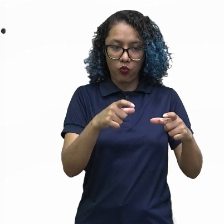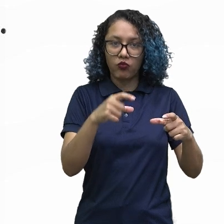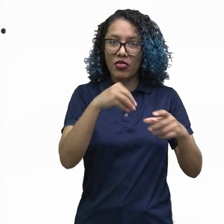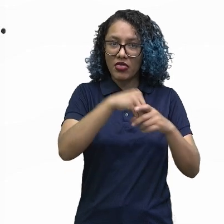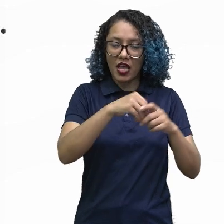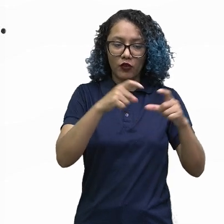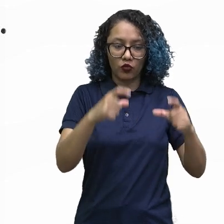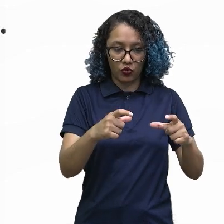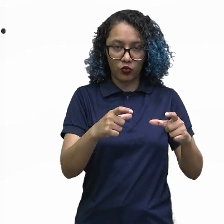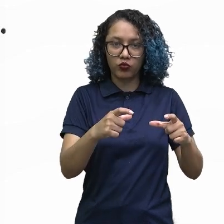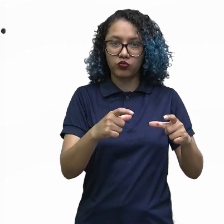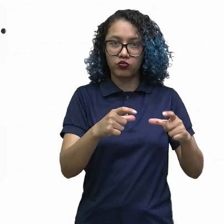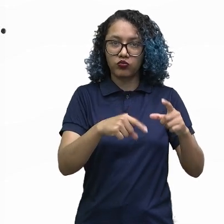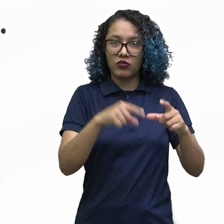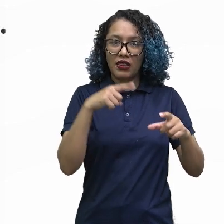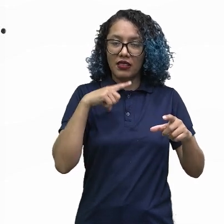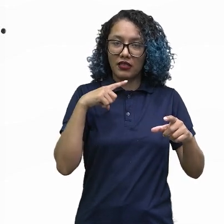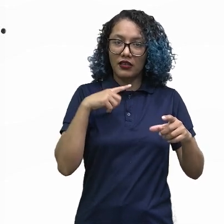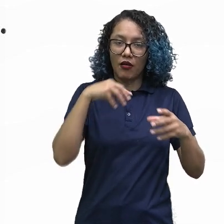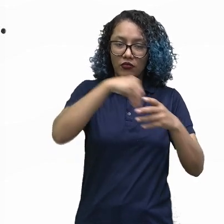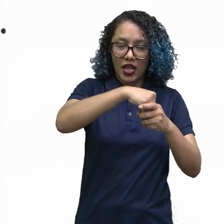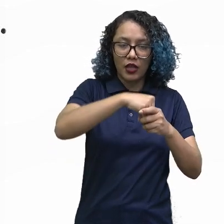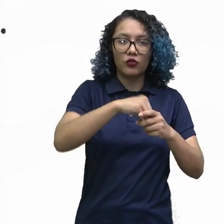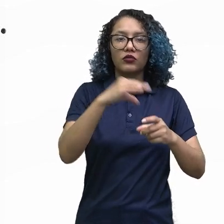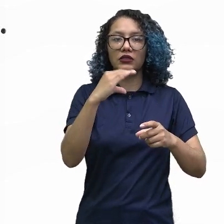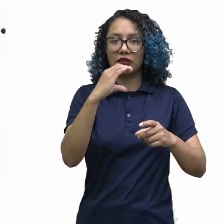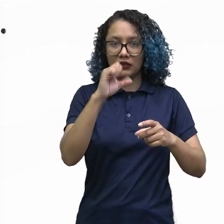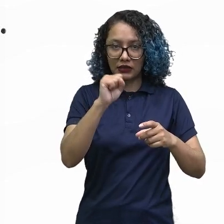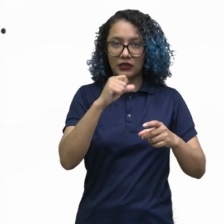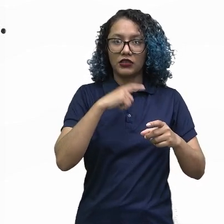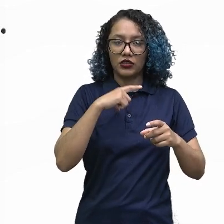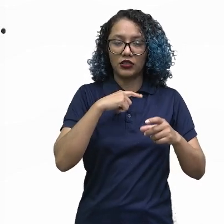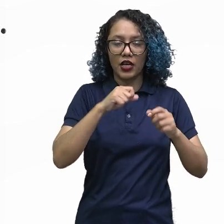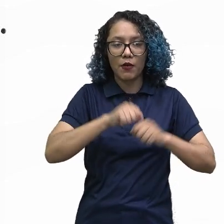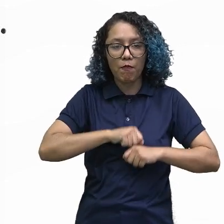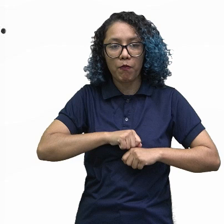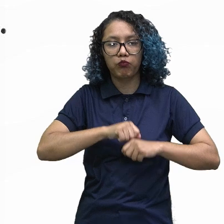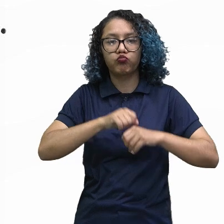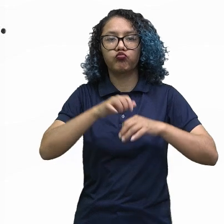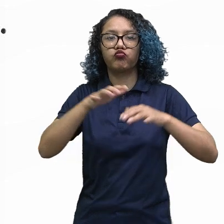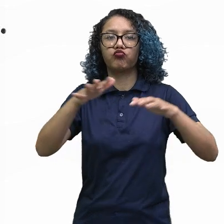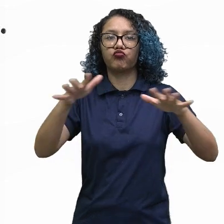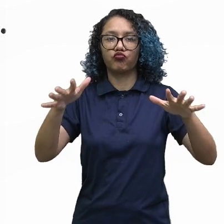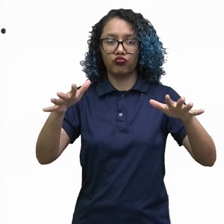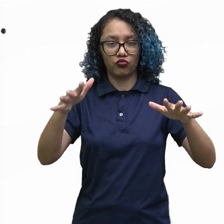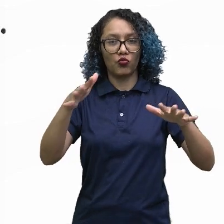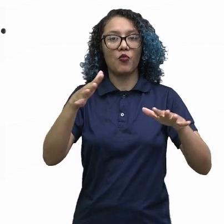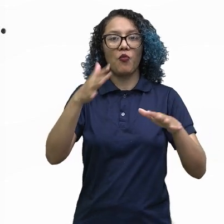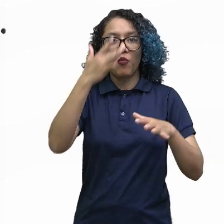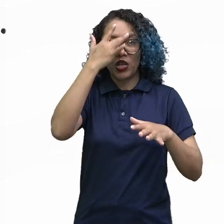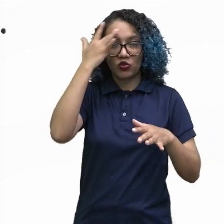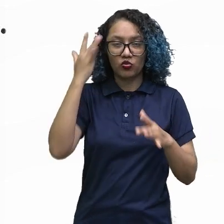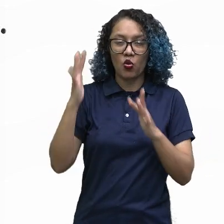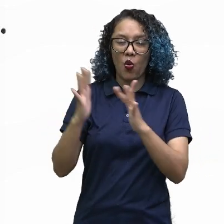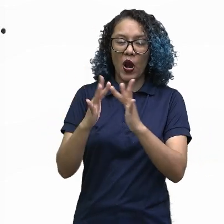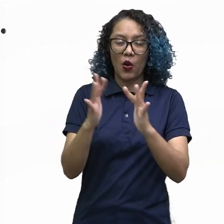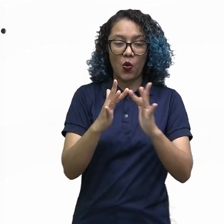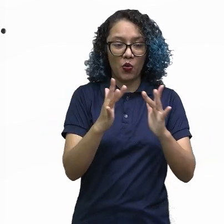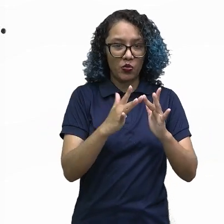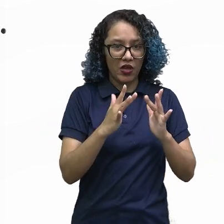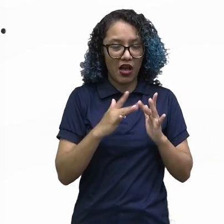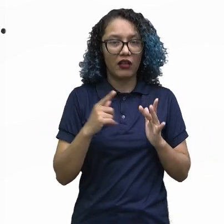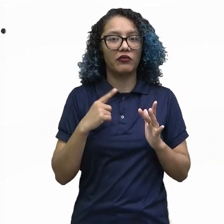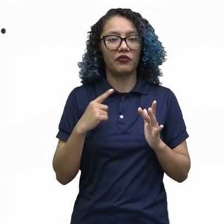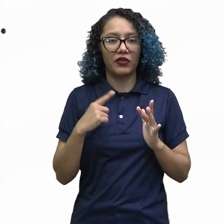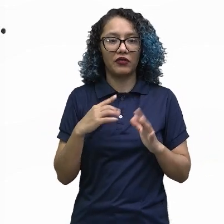e essa cápsula, né, o césio presente ali foi distribuído, disseminado, várias pessoas entraram em contato, tá bom? Então, a